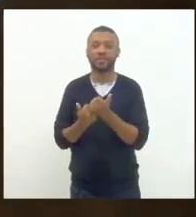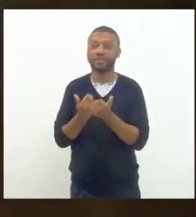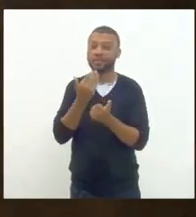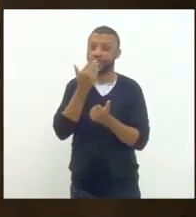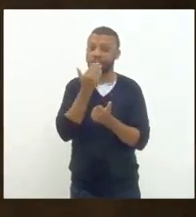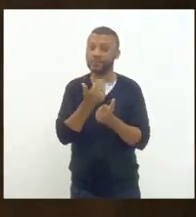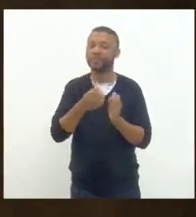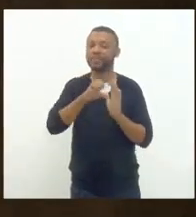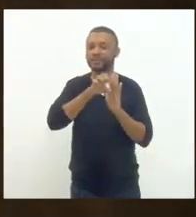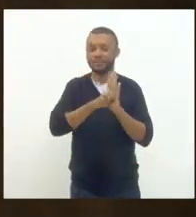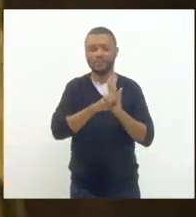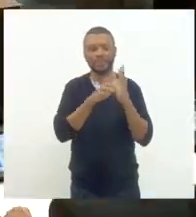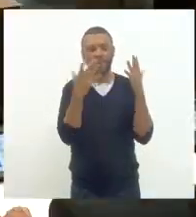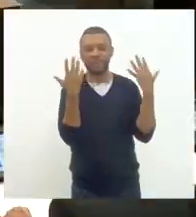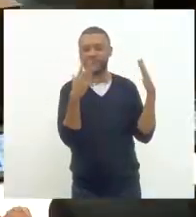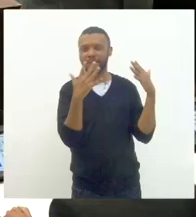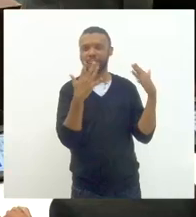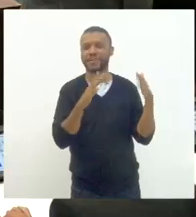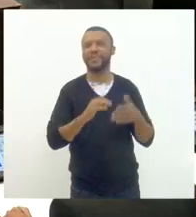emenda. Parabéns.